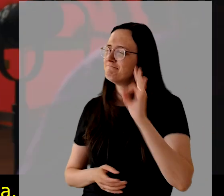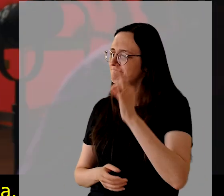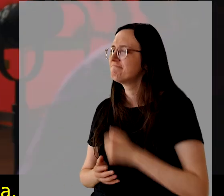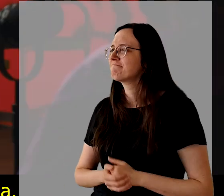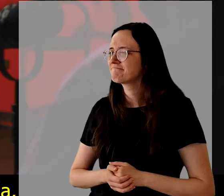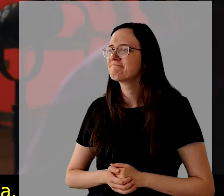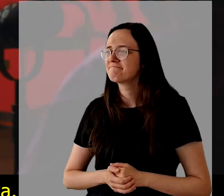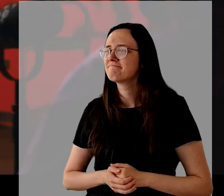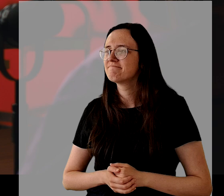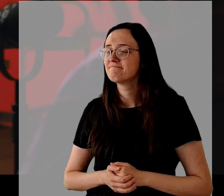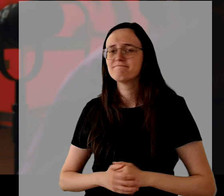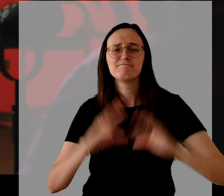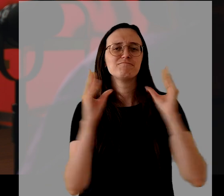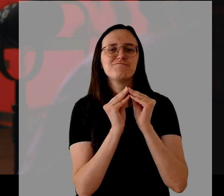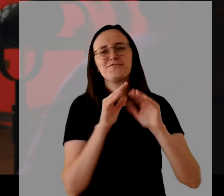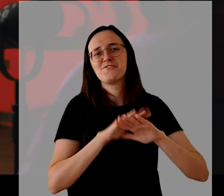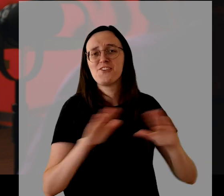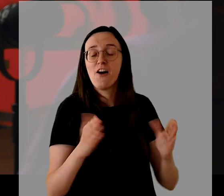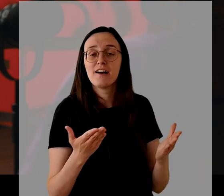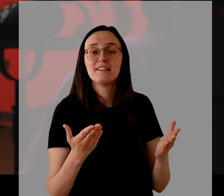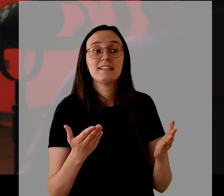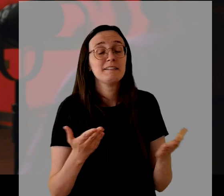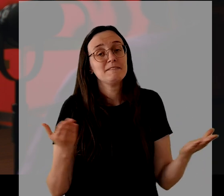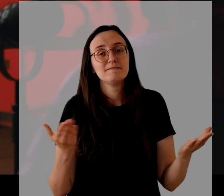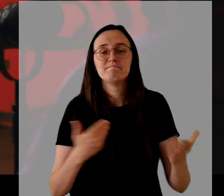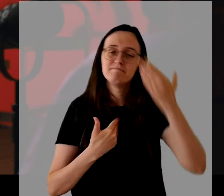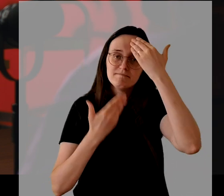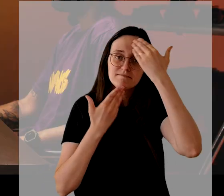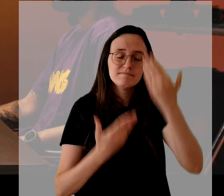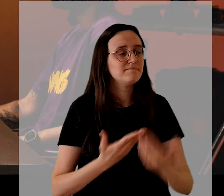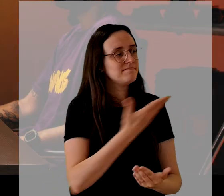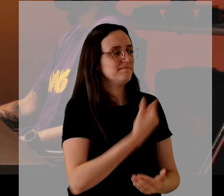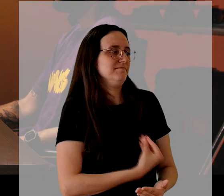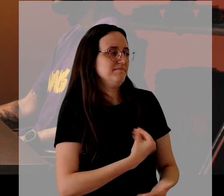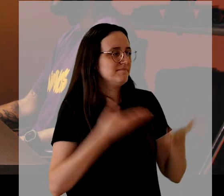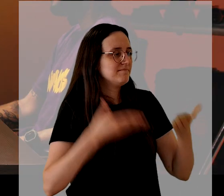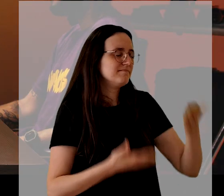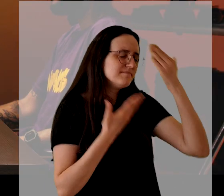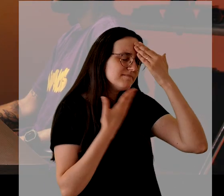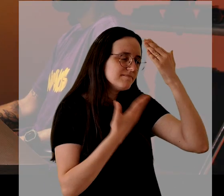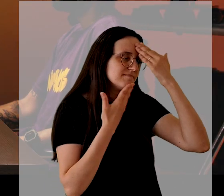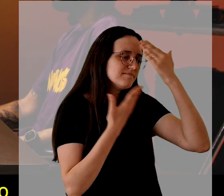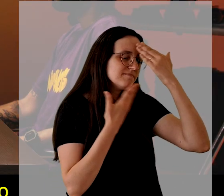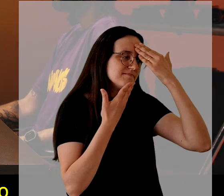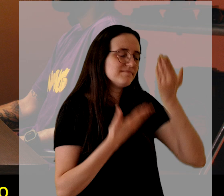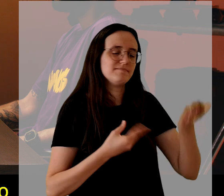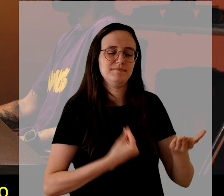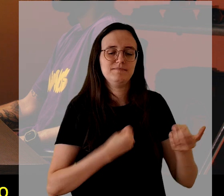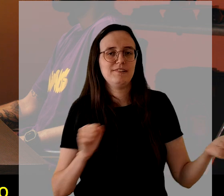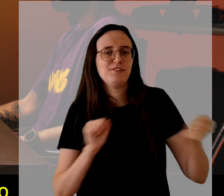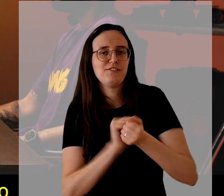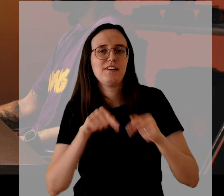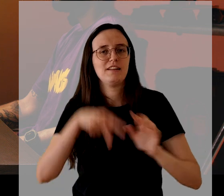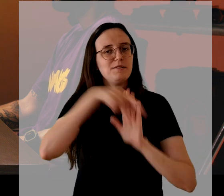bem resumida, assim. Então, eu queria agradecer muito a tua presença. Obrigado mesmo por estar fazendo